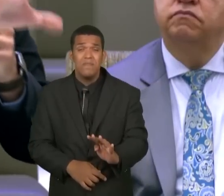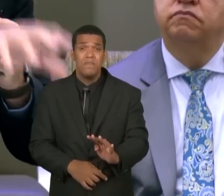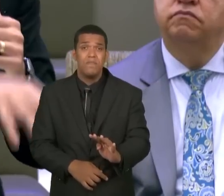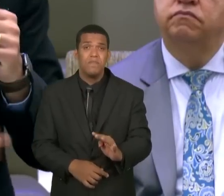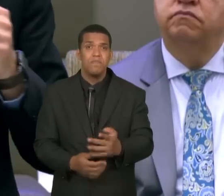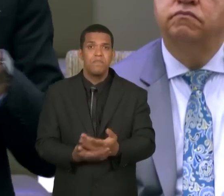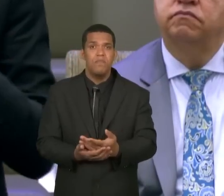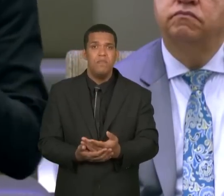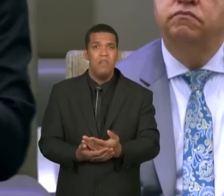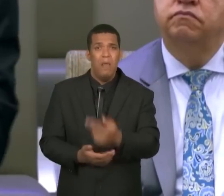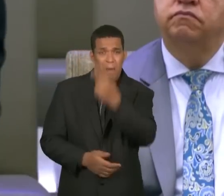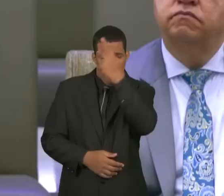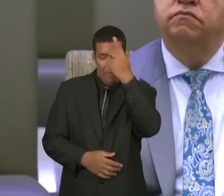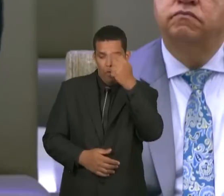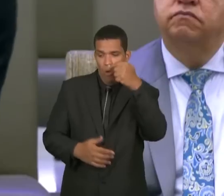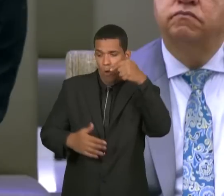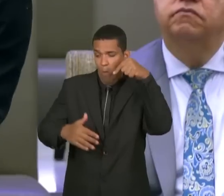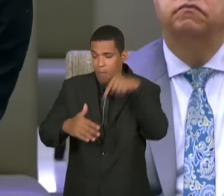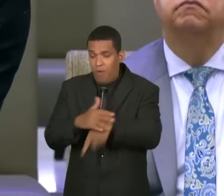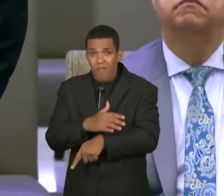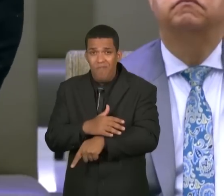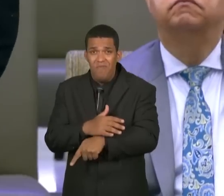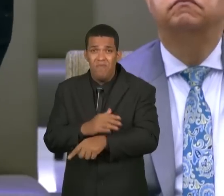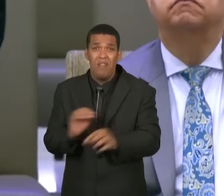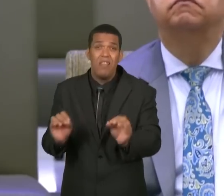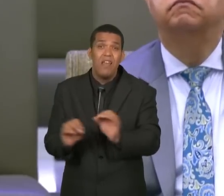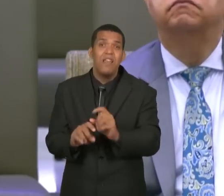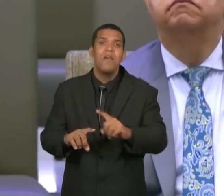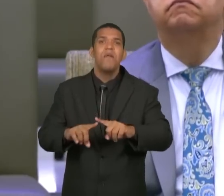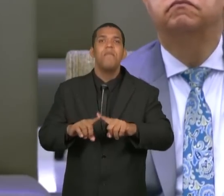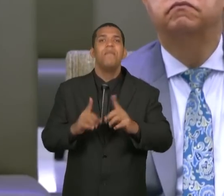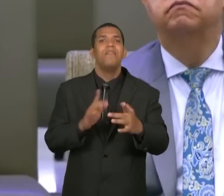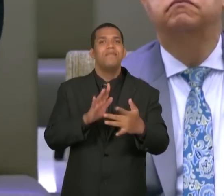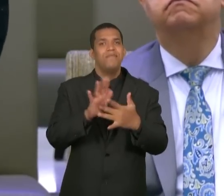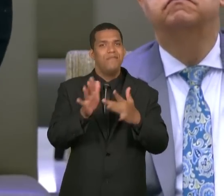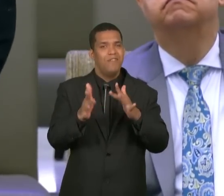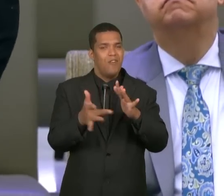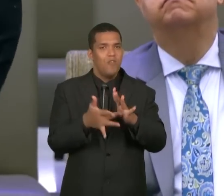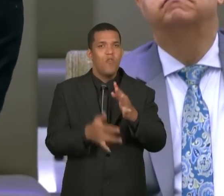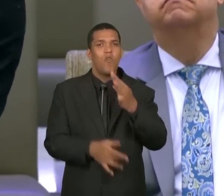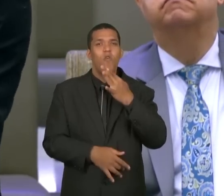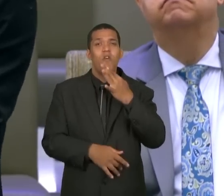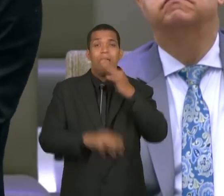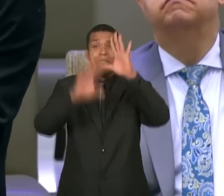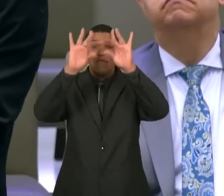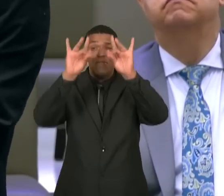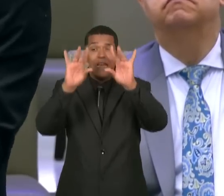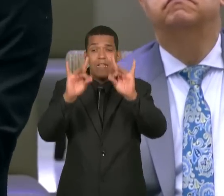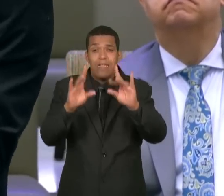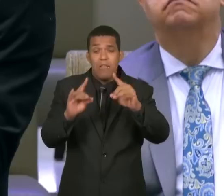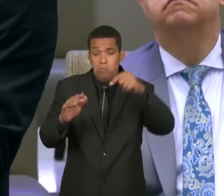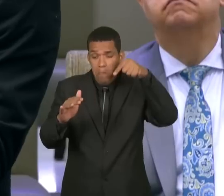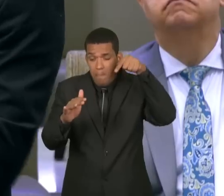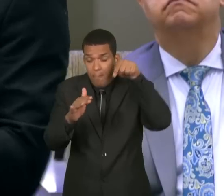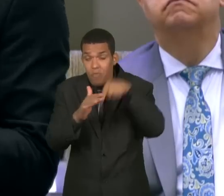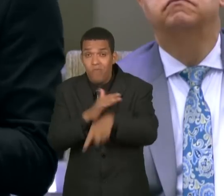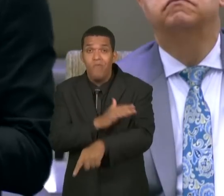penetra Jesus sabe Jesus conhece Jesus penetra